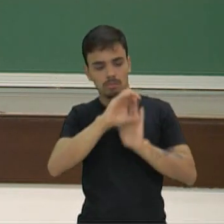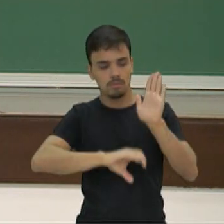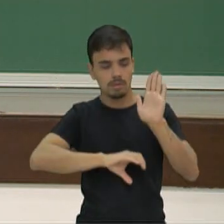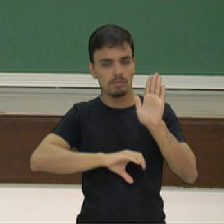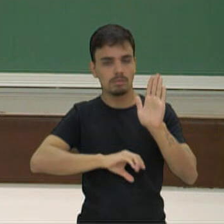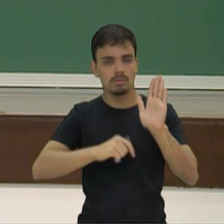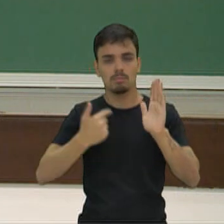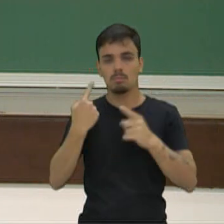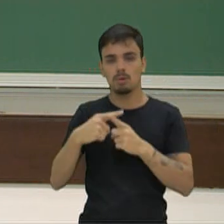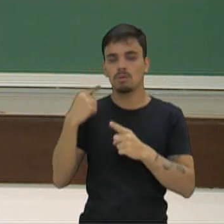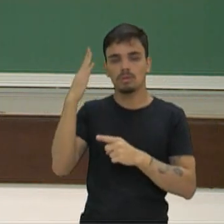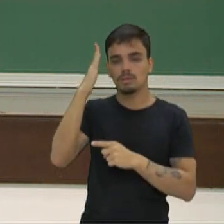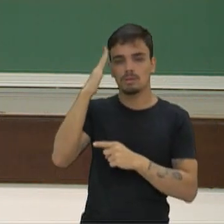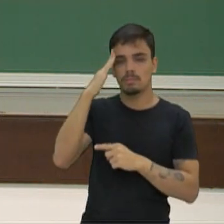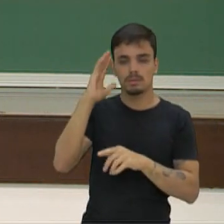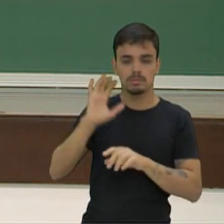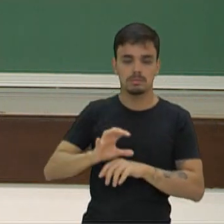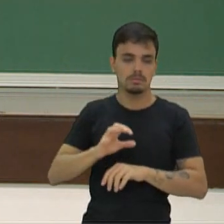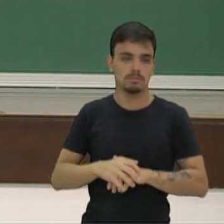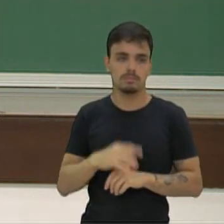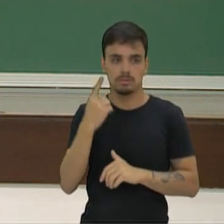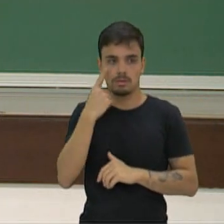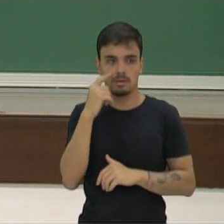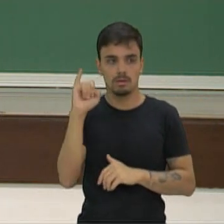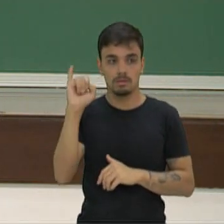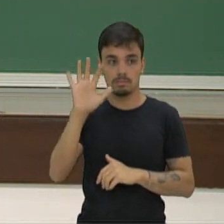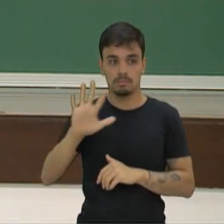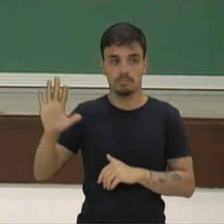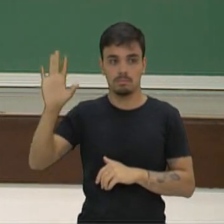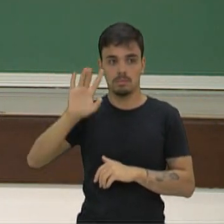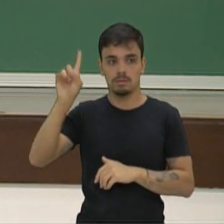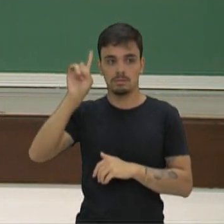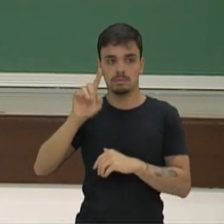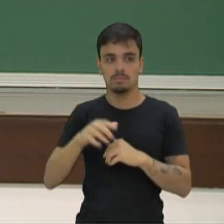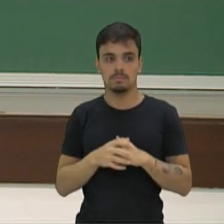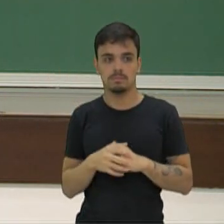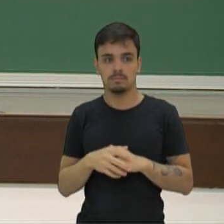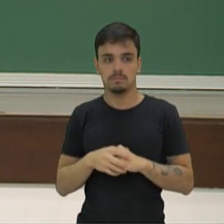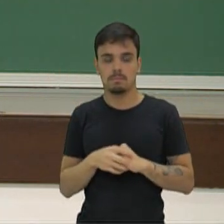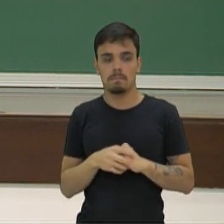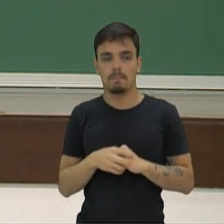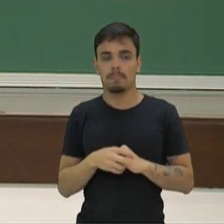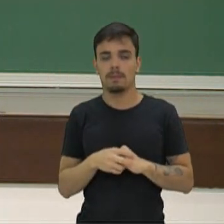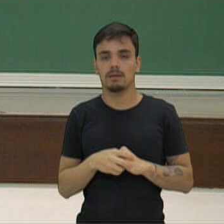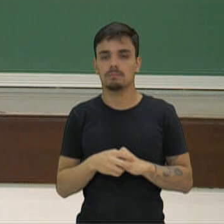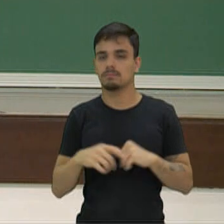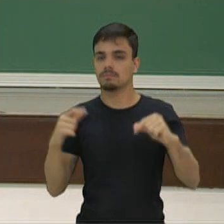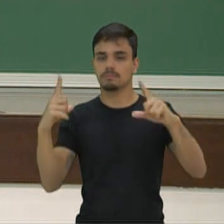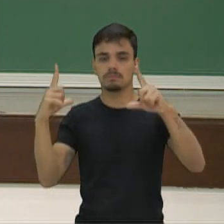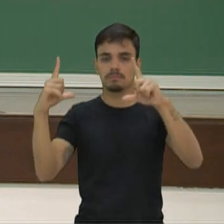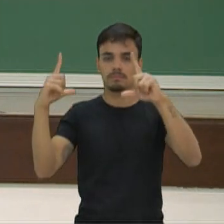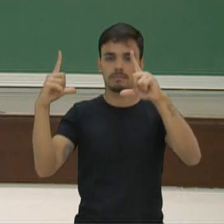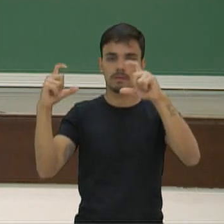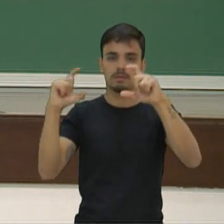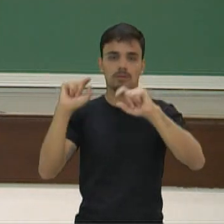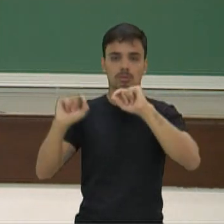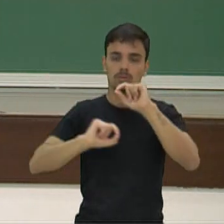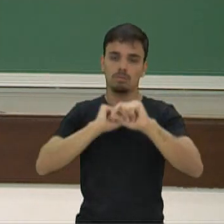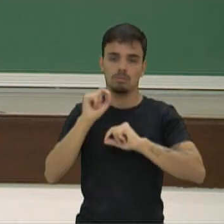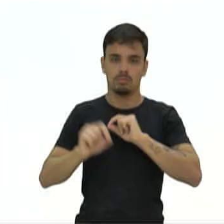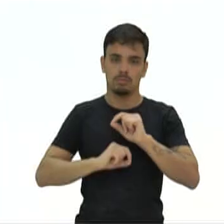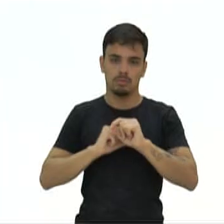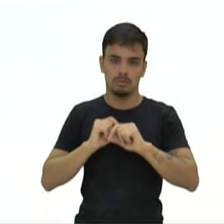disso? Veja só essa imagem aqui, ó. Dá uma olhadinha aí. Essa fotografia, vou até dizer onde